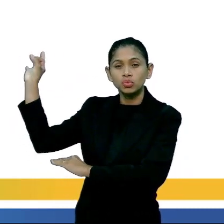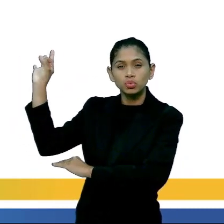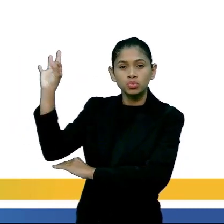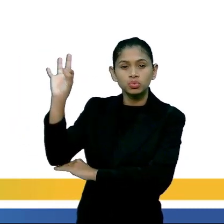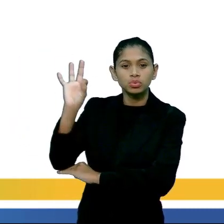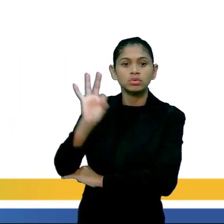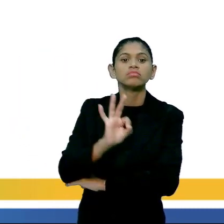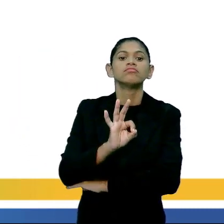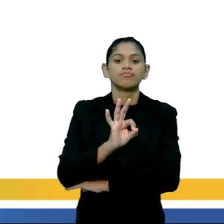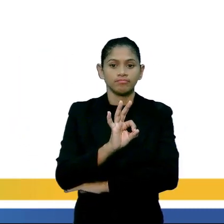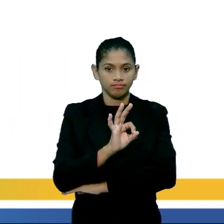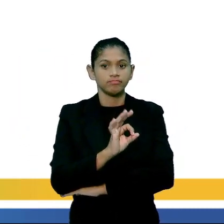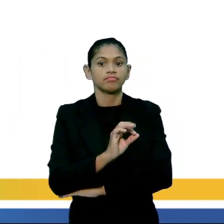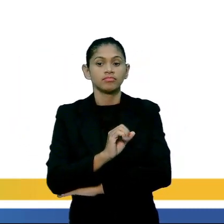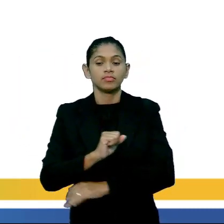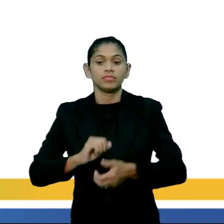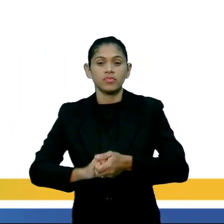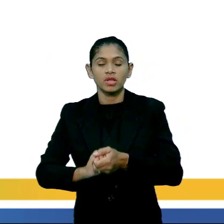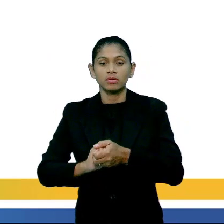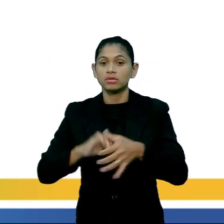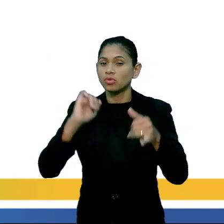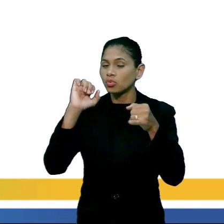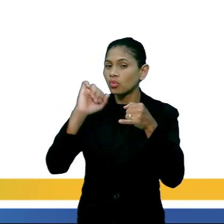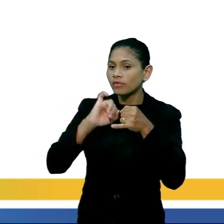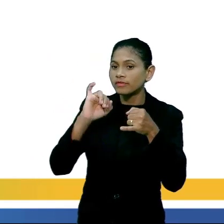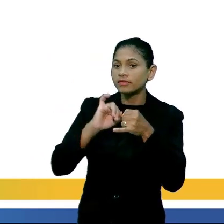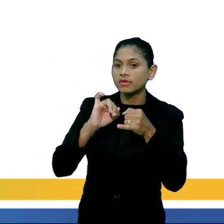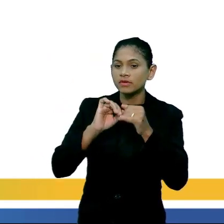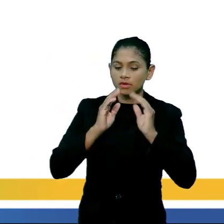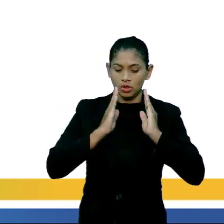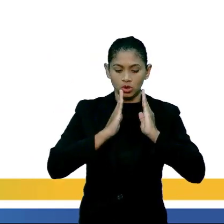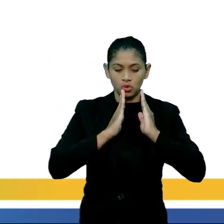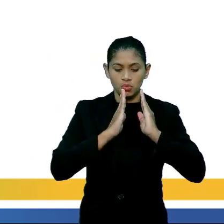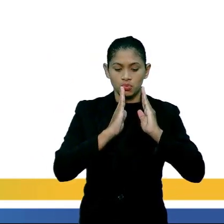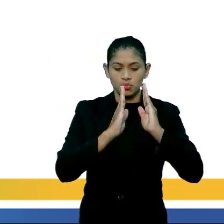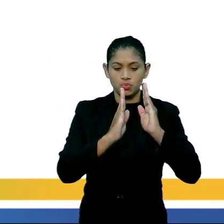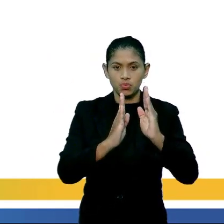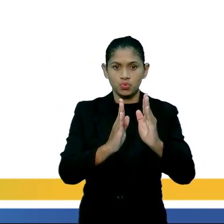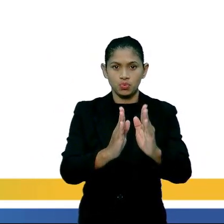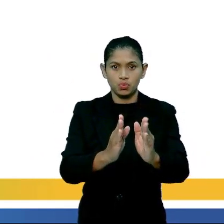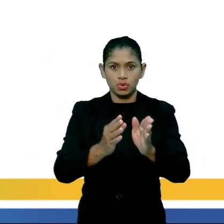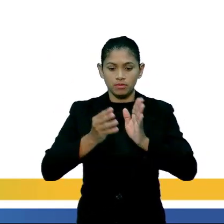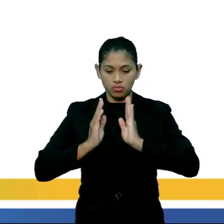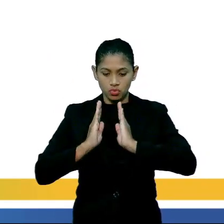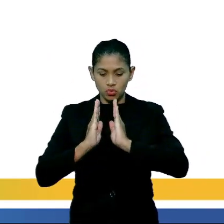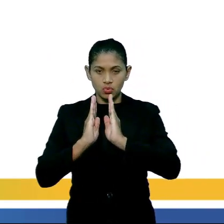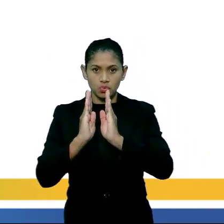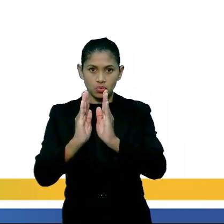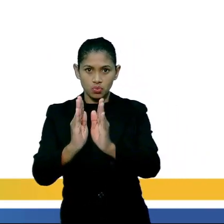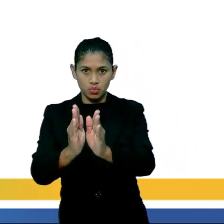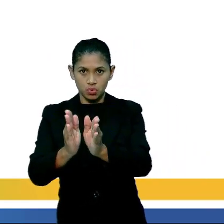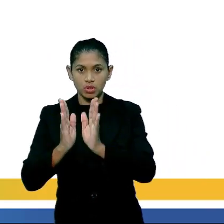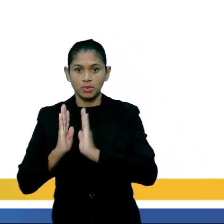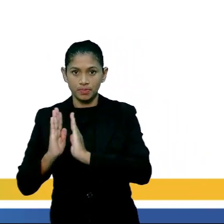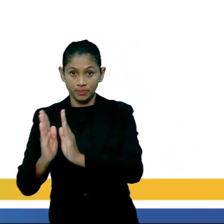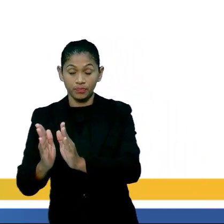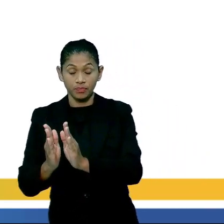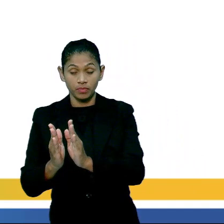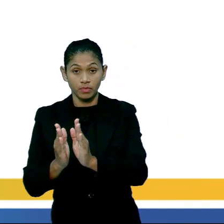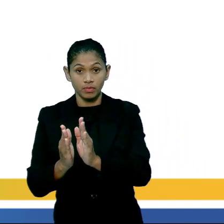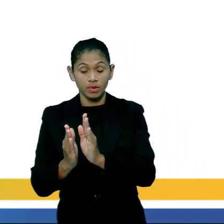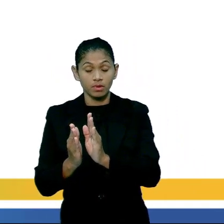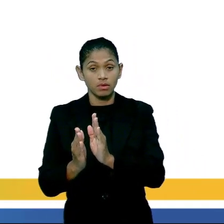postas paralelas e perfeitamente em filas, como ilustra a figura. Nós vemos